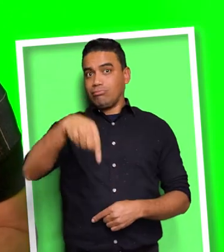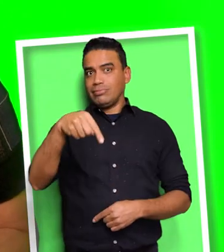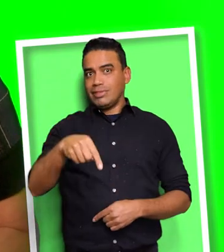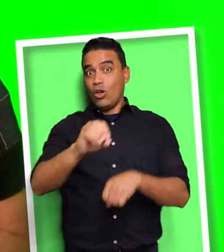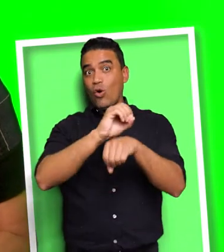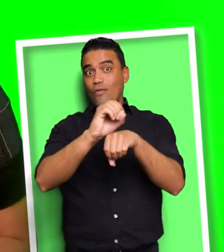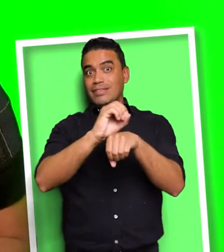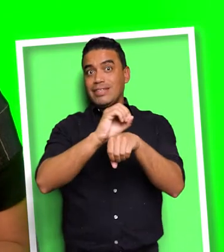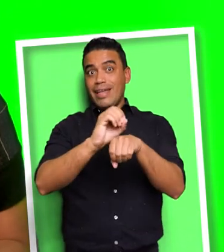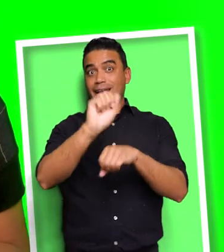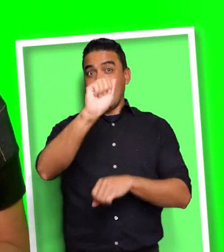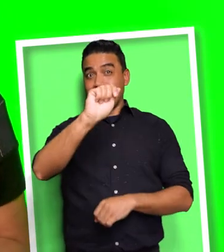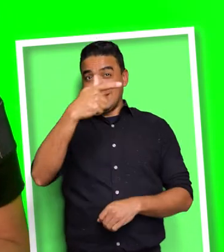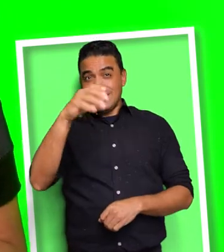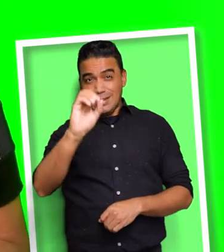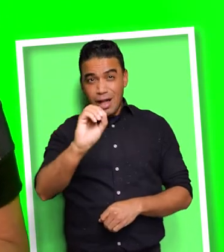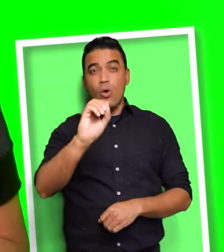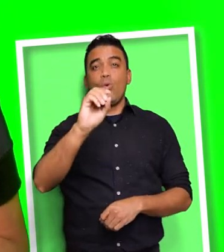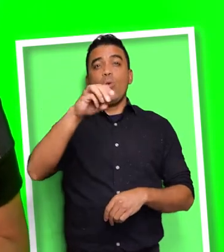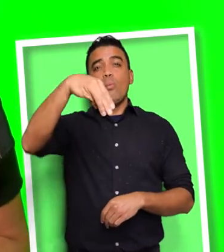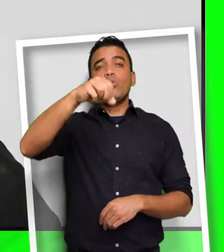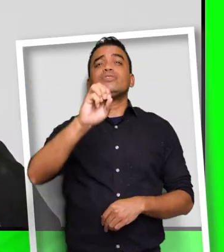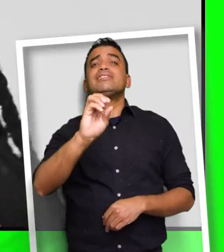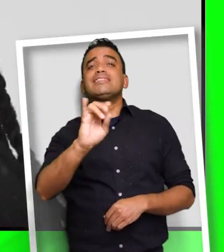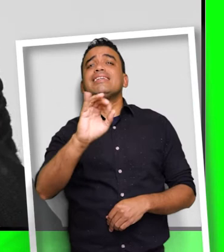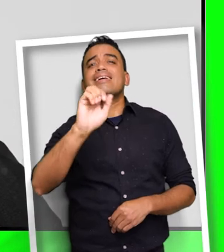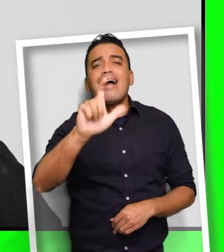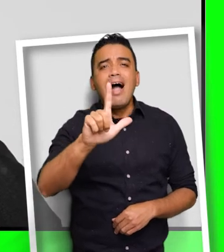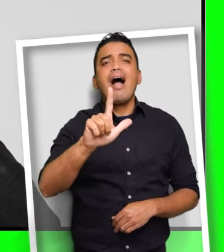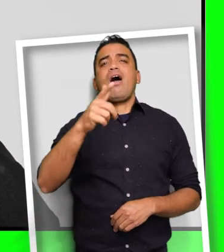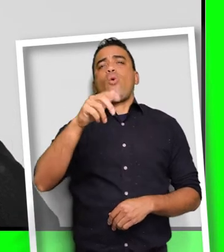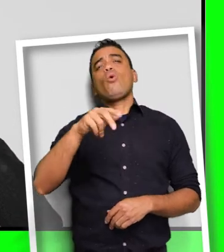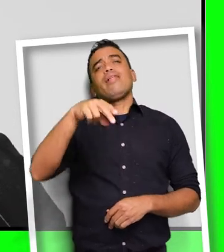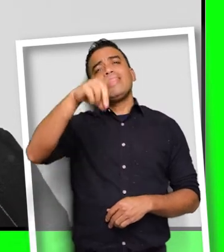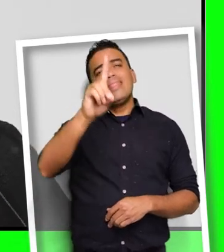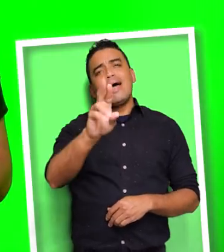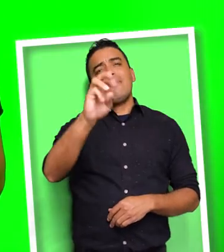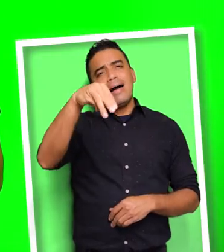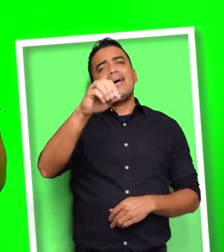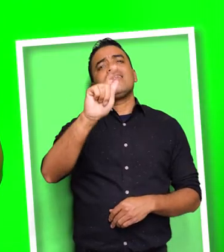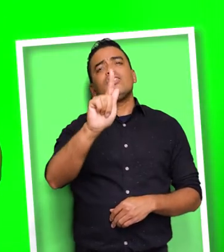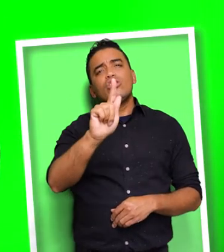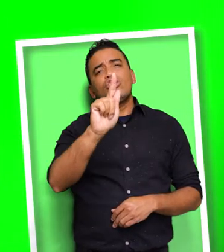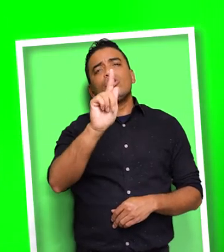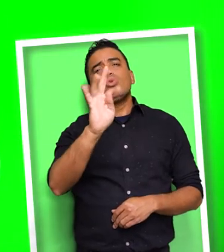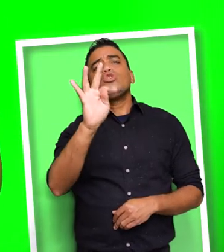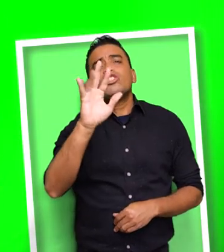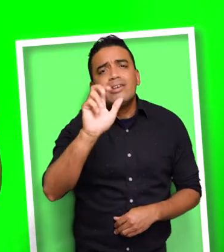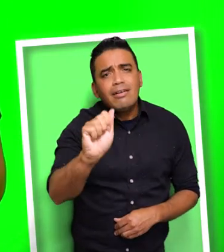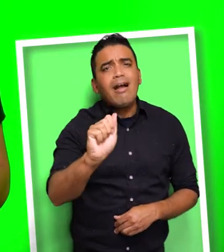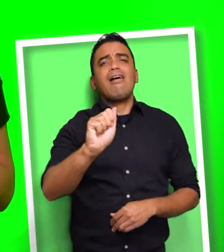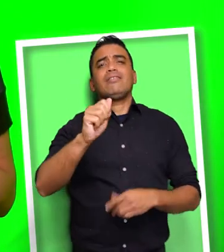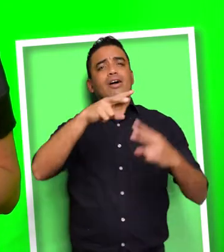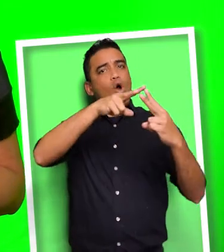para vocês a oficina de ação musical dramatúrgica modo online. E hoje eu sou isso tudo,